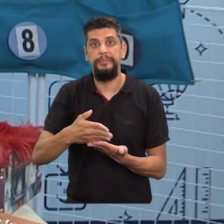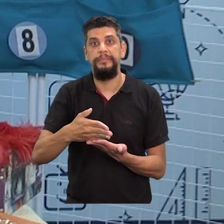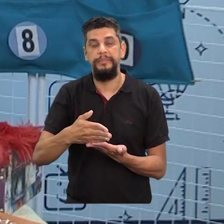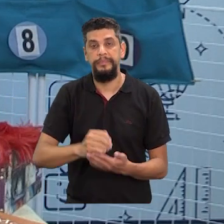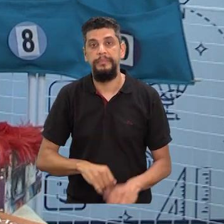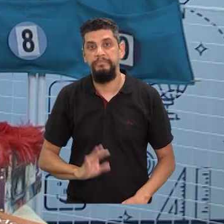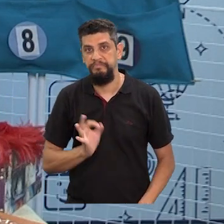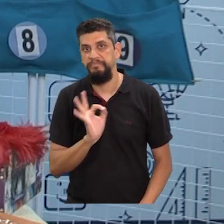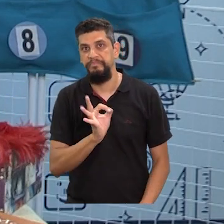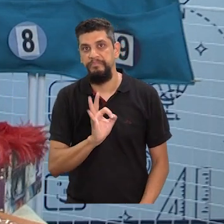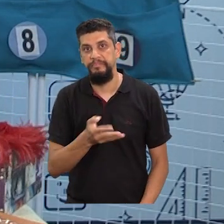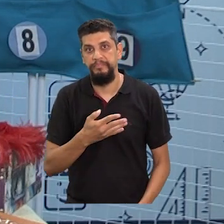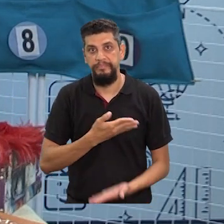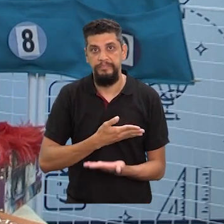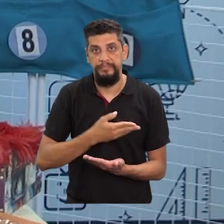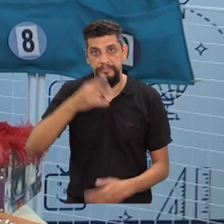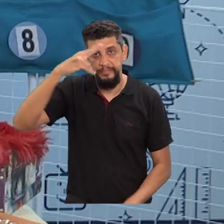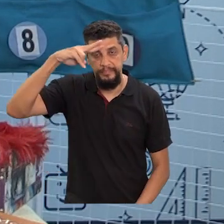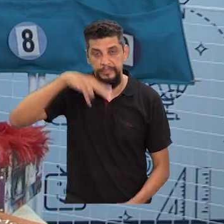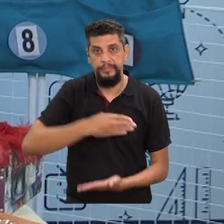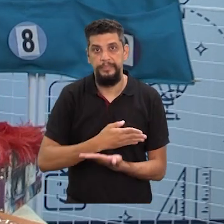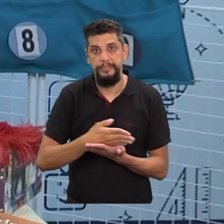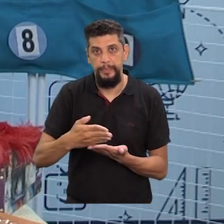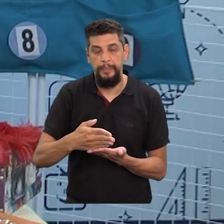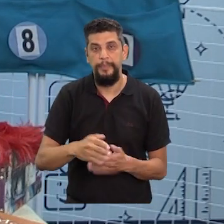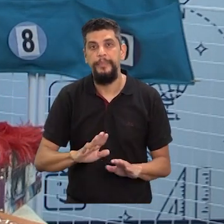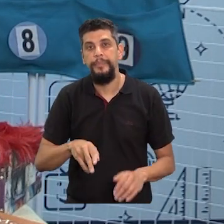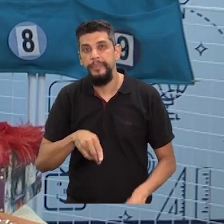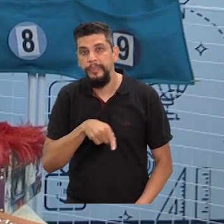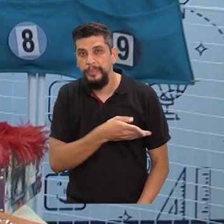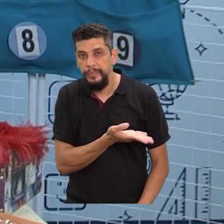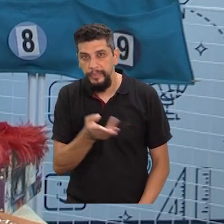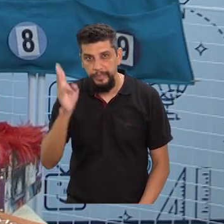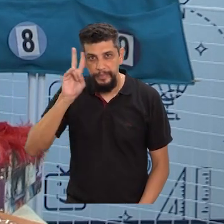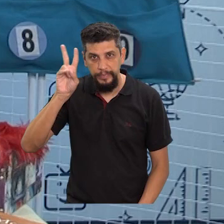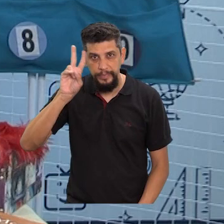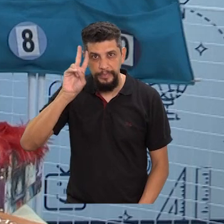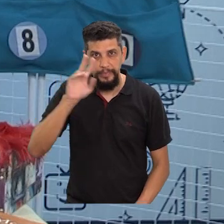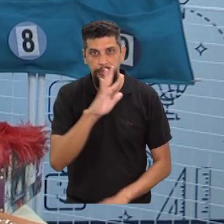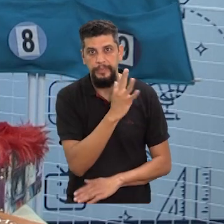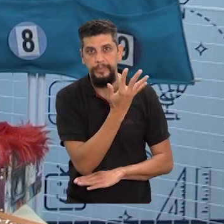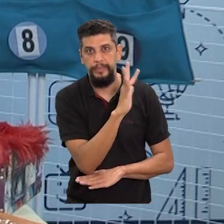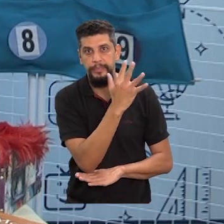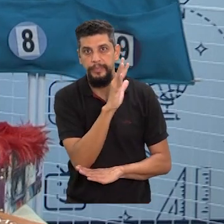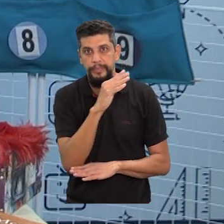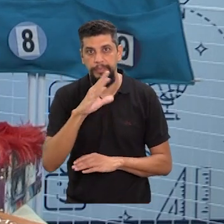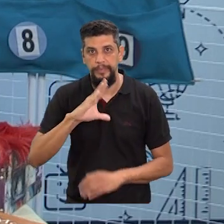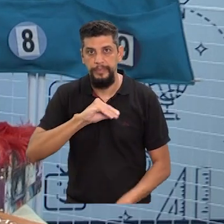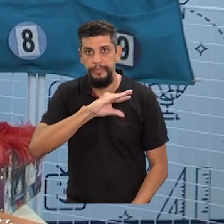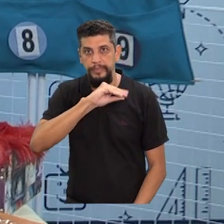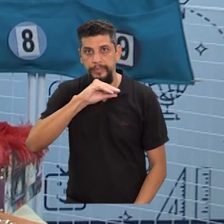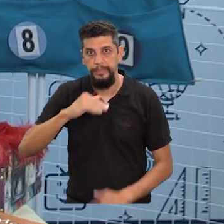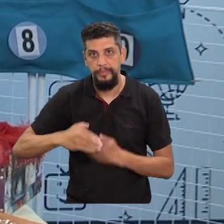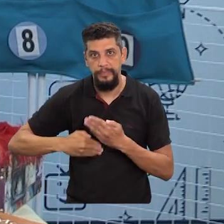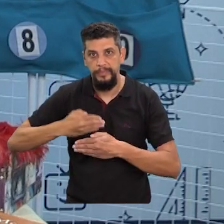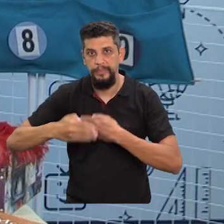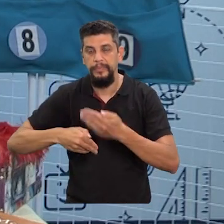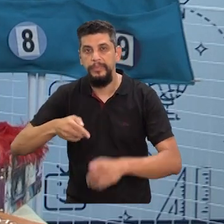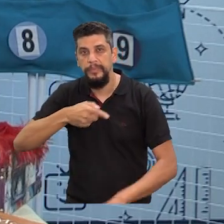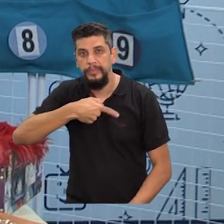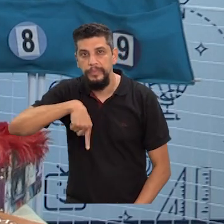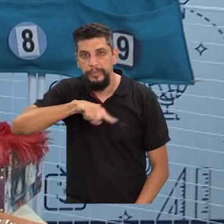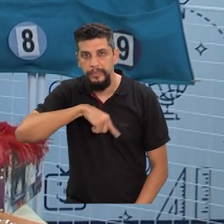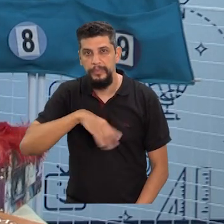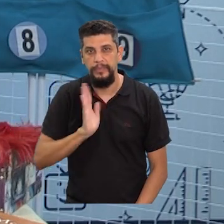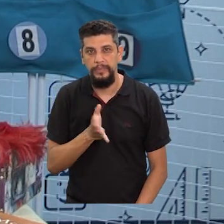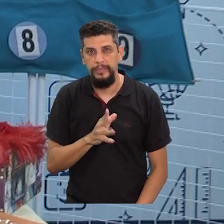começar. Isso mesmo, e a história vai começar. Gente, lembram da nossa árvore da tradição oral? A tradição oral, então, é uma